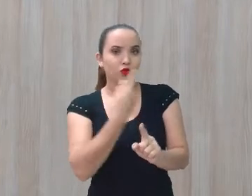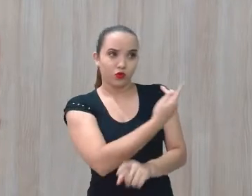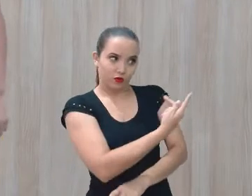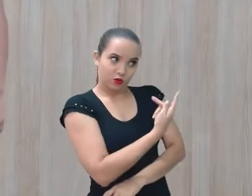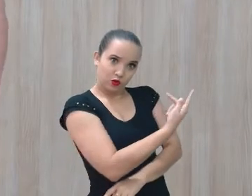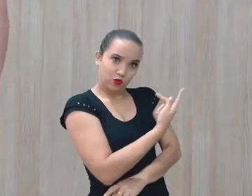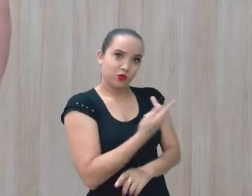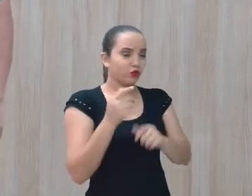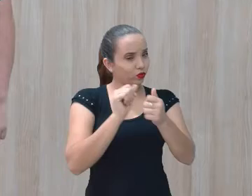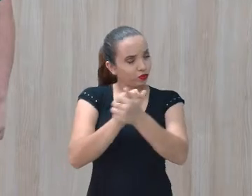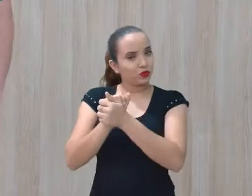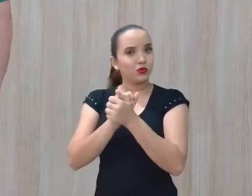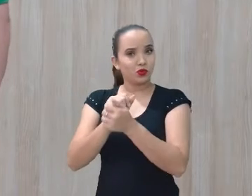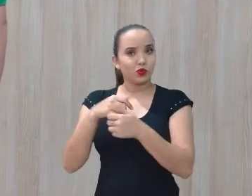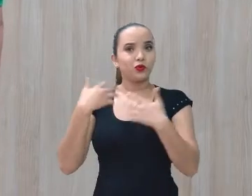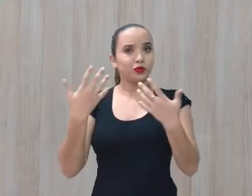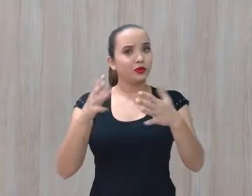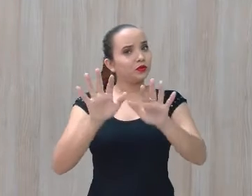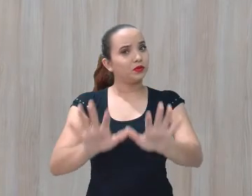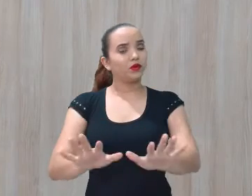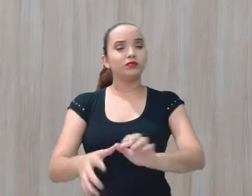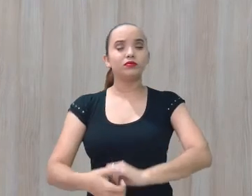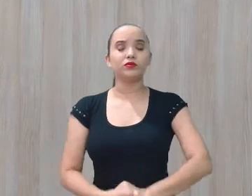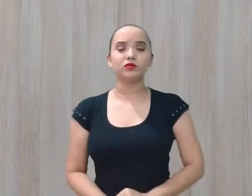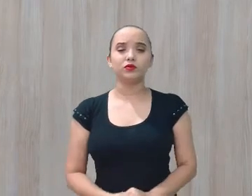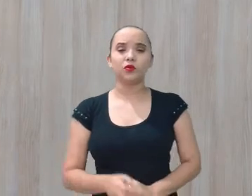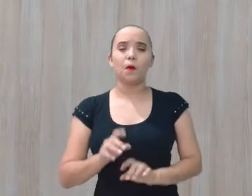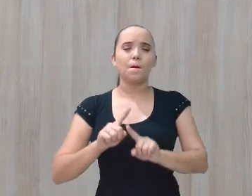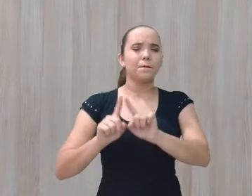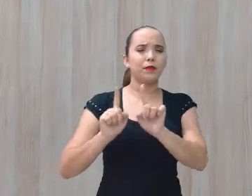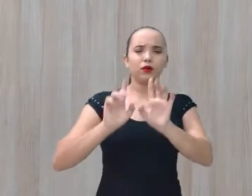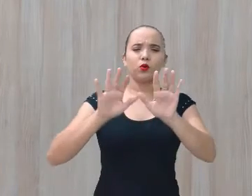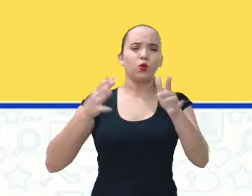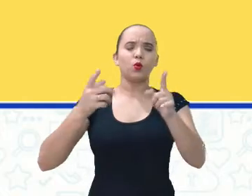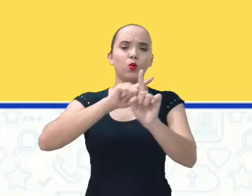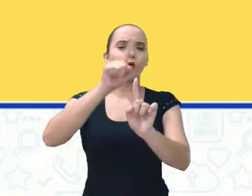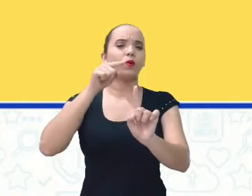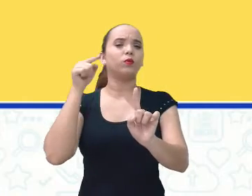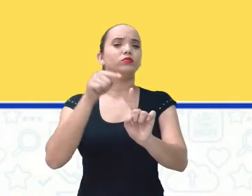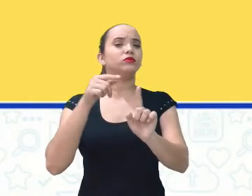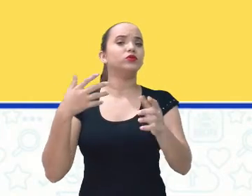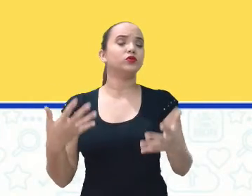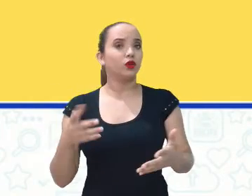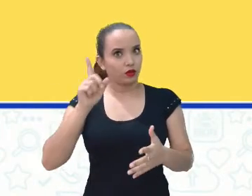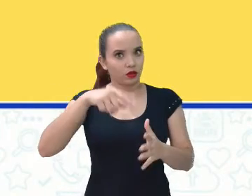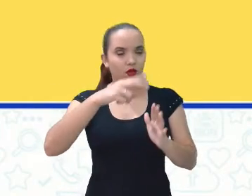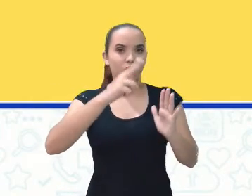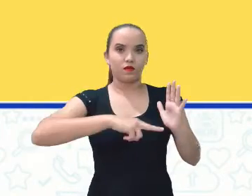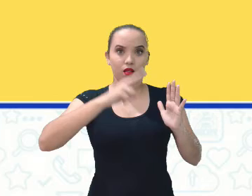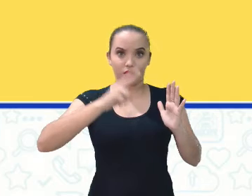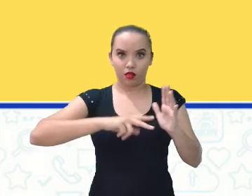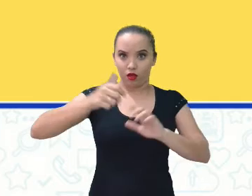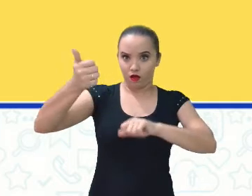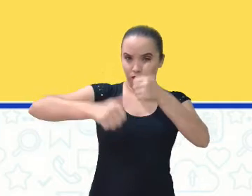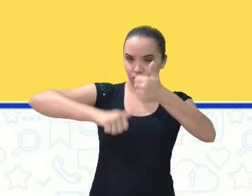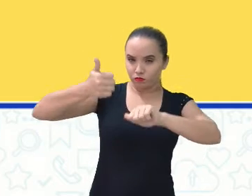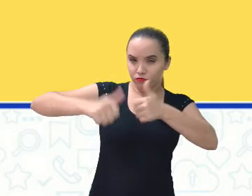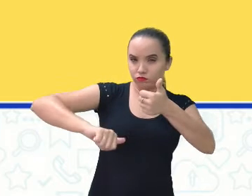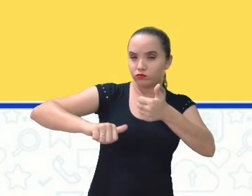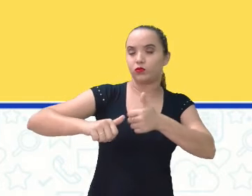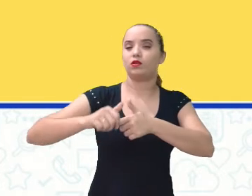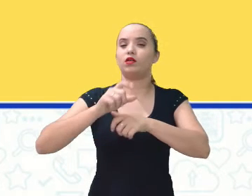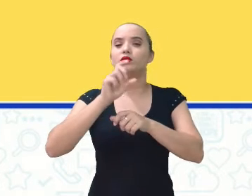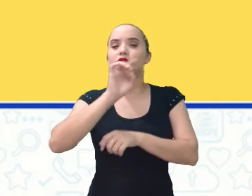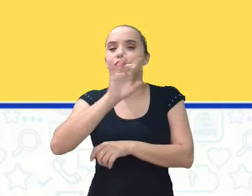dia de hoje. Que é, não é? O objetivo da nossa aula de hoje é ler e analisar a tirinha de